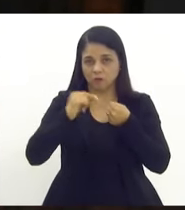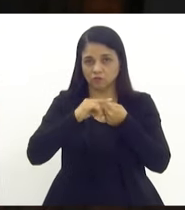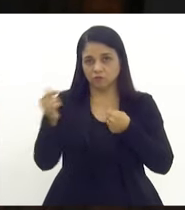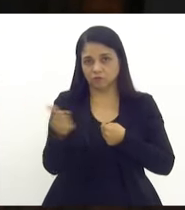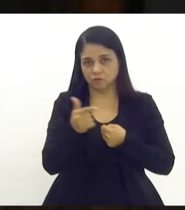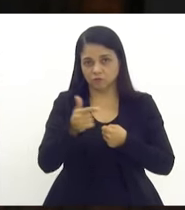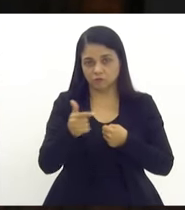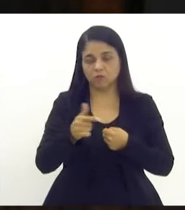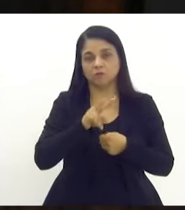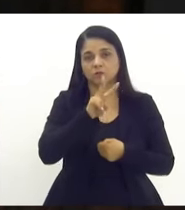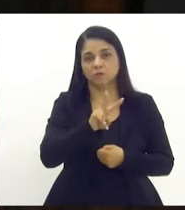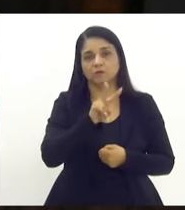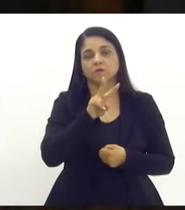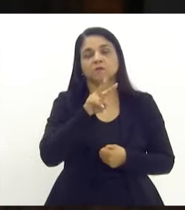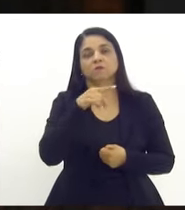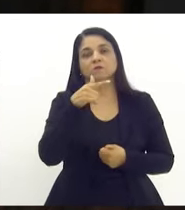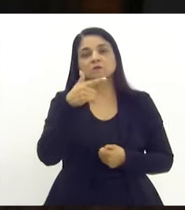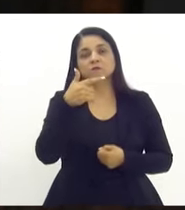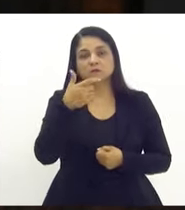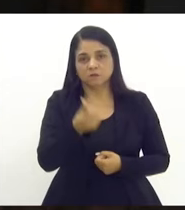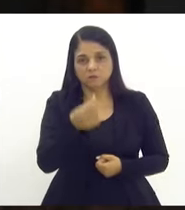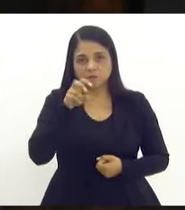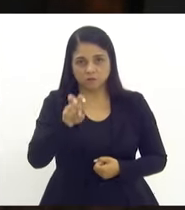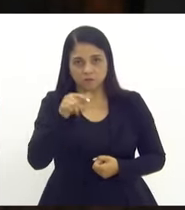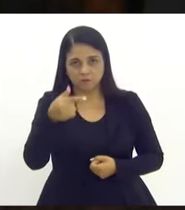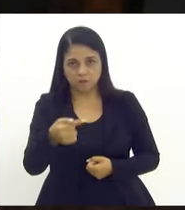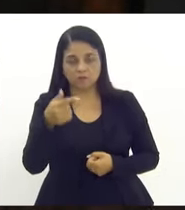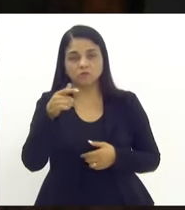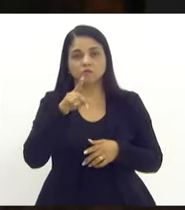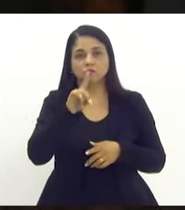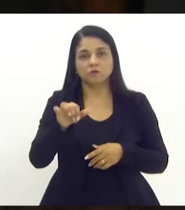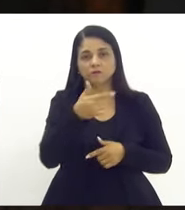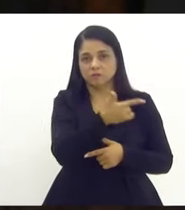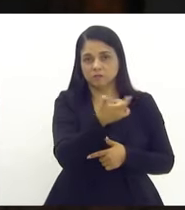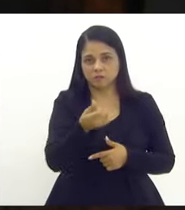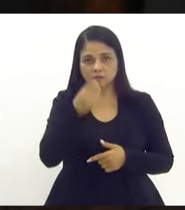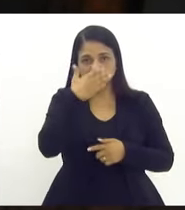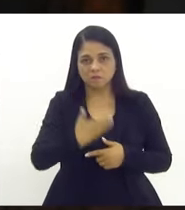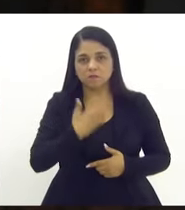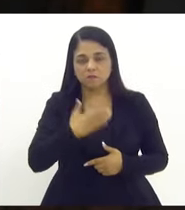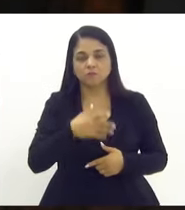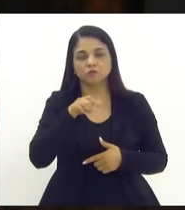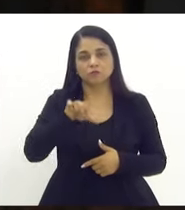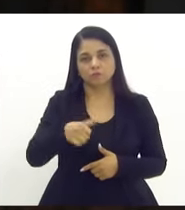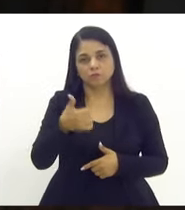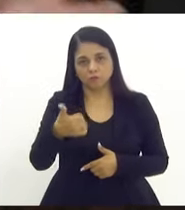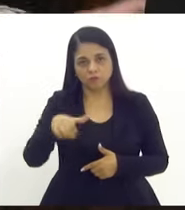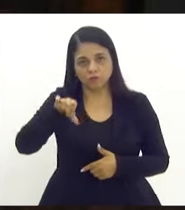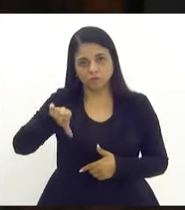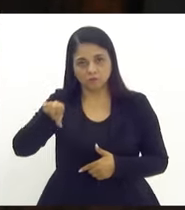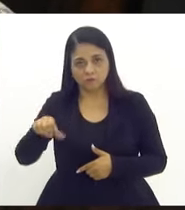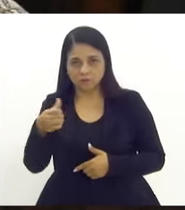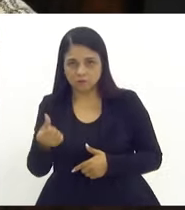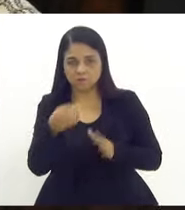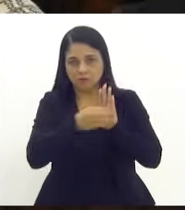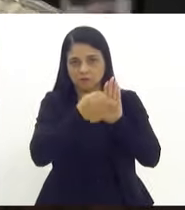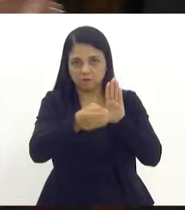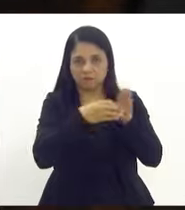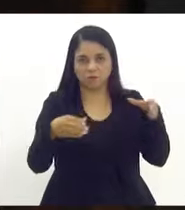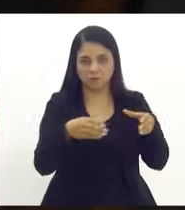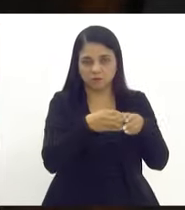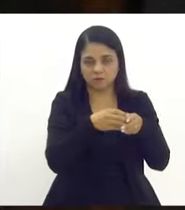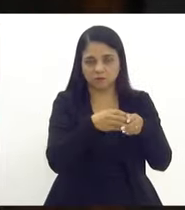lei 2.657, de 26 de dezembro de 1996, da outras providências. Pendente de parecer da